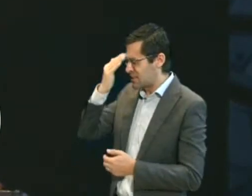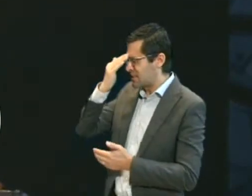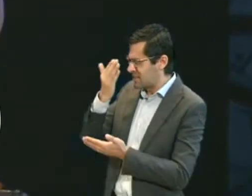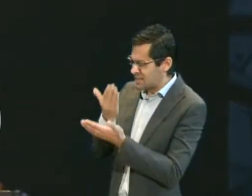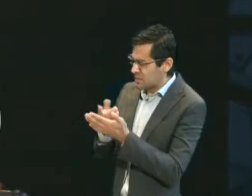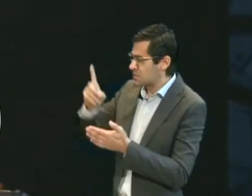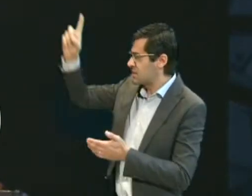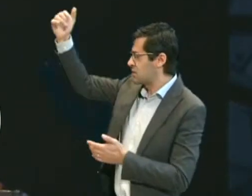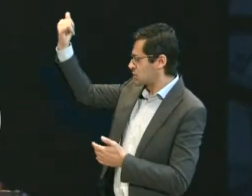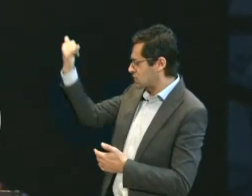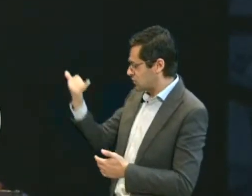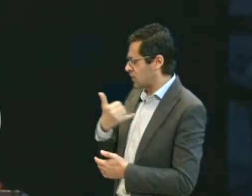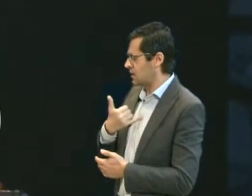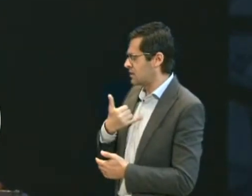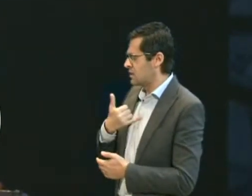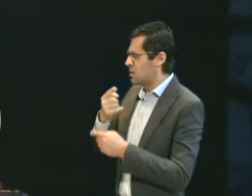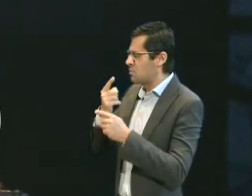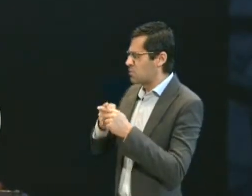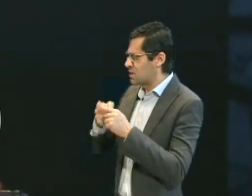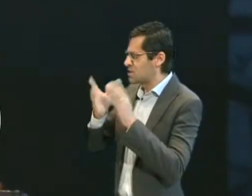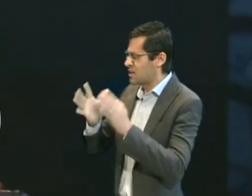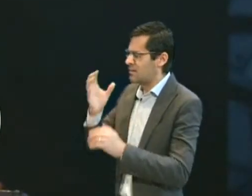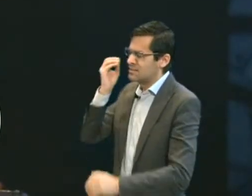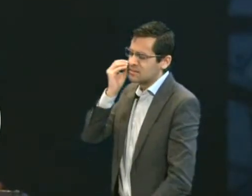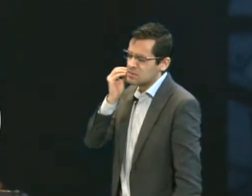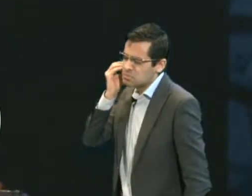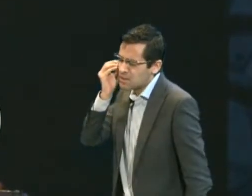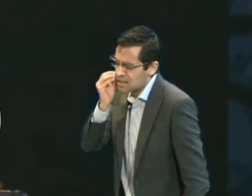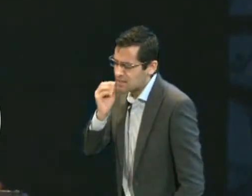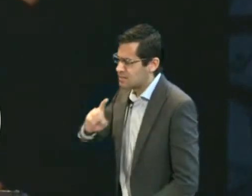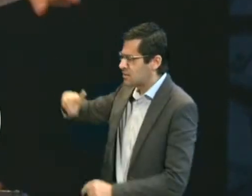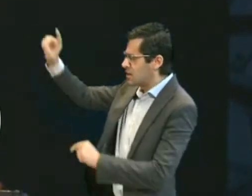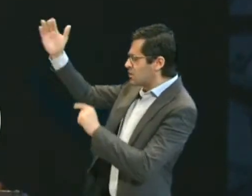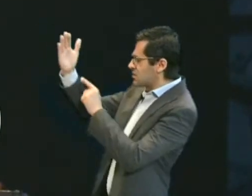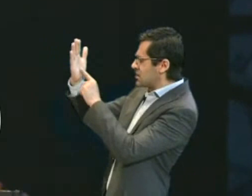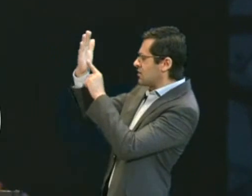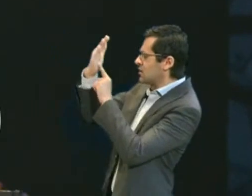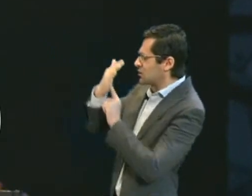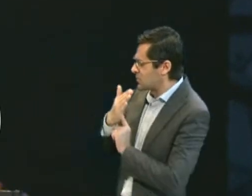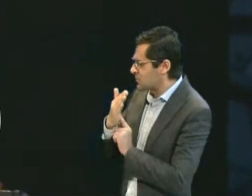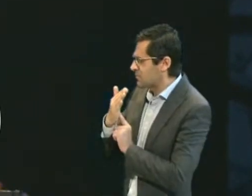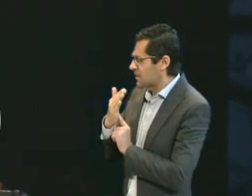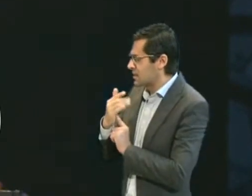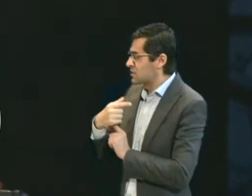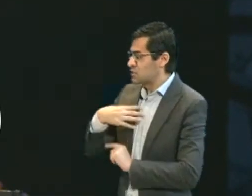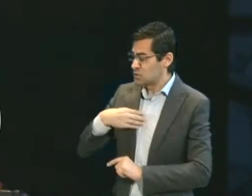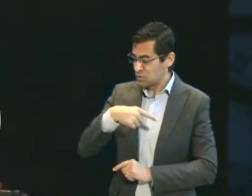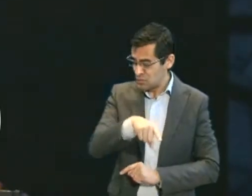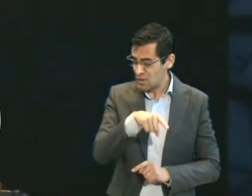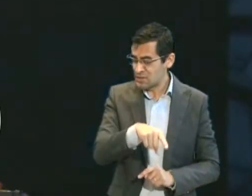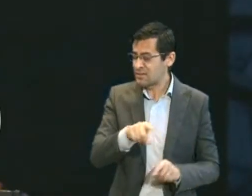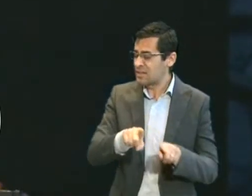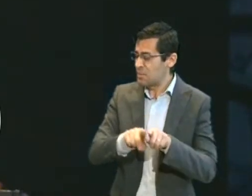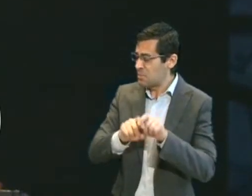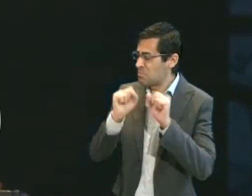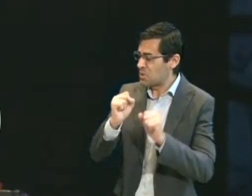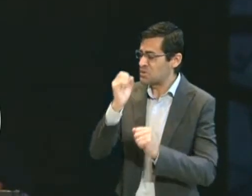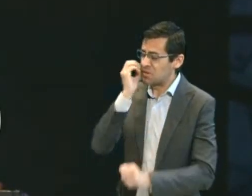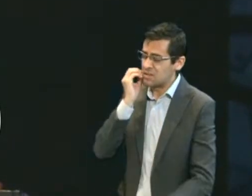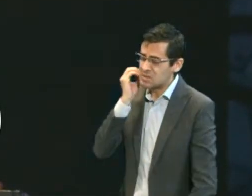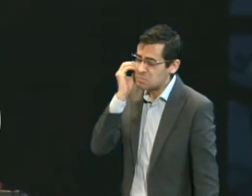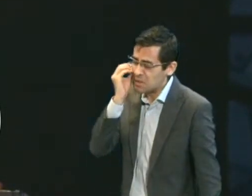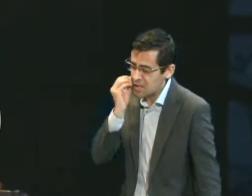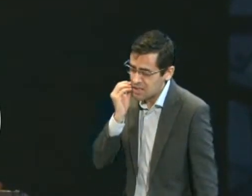carregamos na nossa vida experiências de um Deus que se revelou a nós. Que eles possam dizer, como Jacó disse, dos seus avós, dos seus pais,